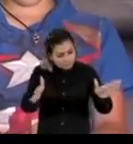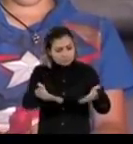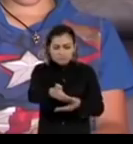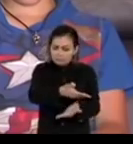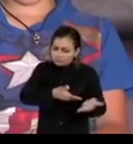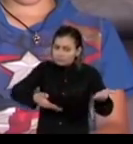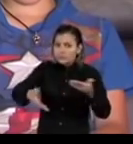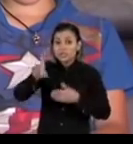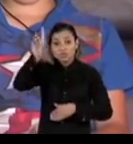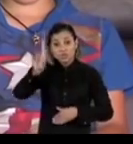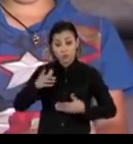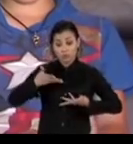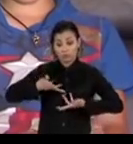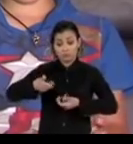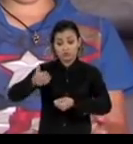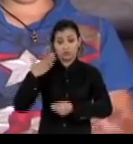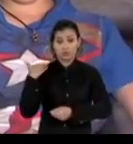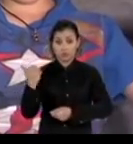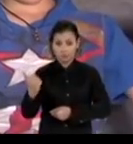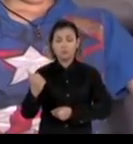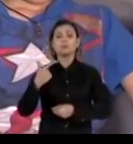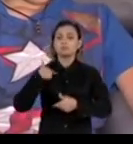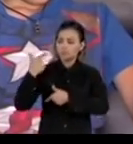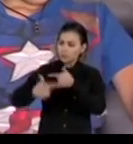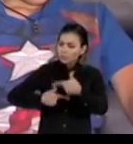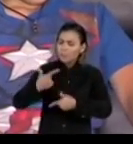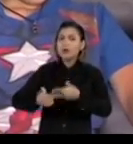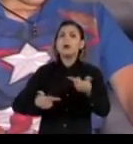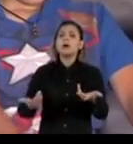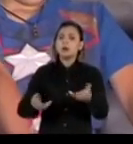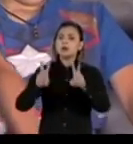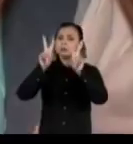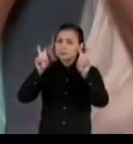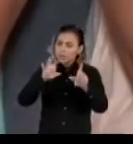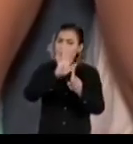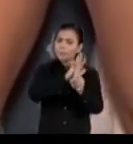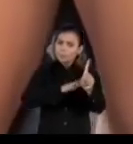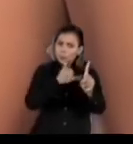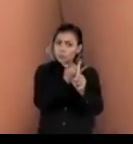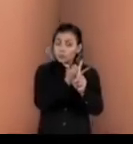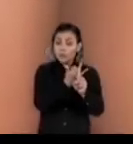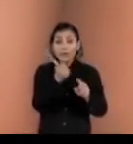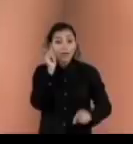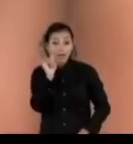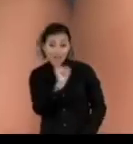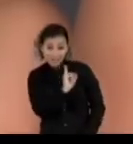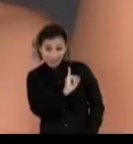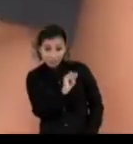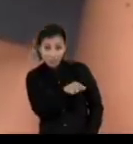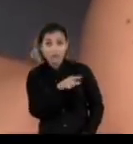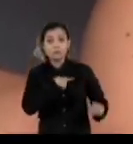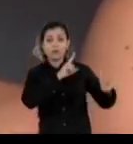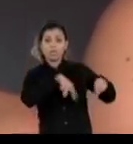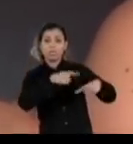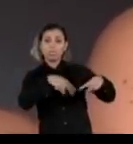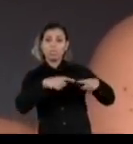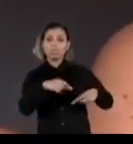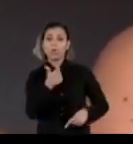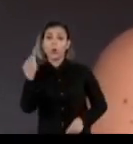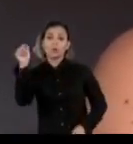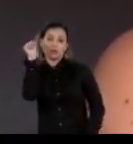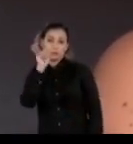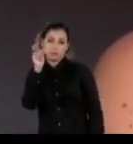a diretora me chamou, falou que eles fazem um trabalho realmente sobre o bullying. Já a irmã diz que sempre era incomodada por outra